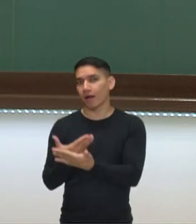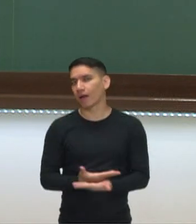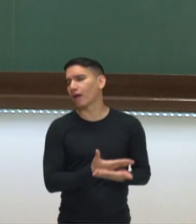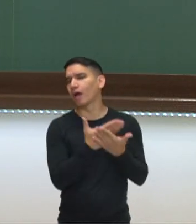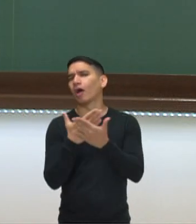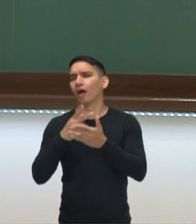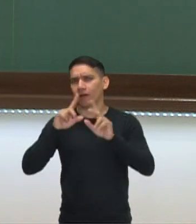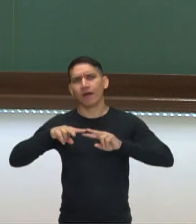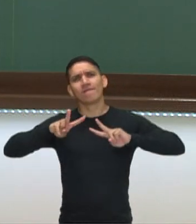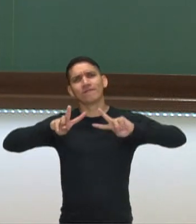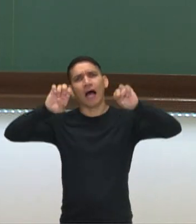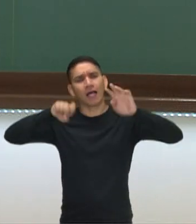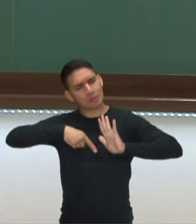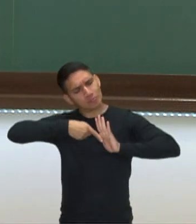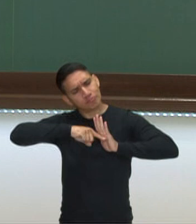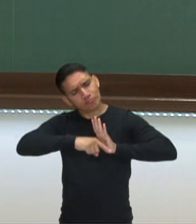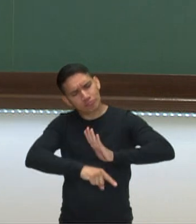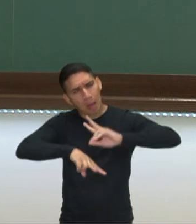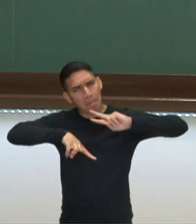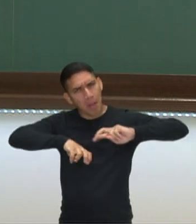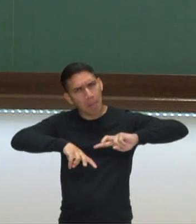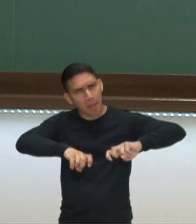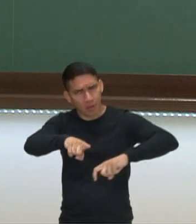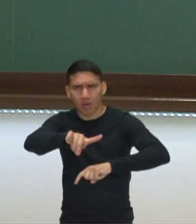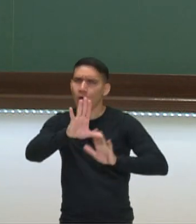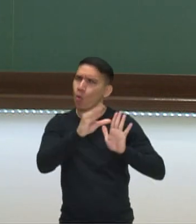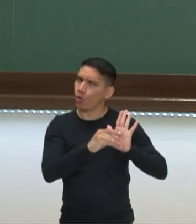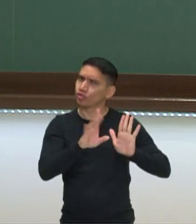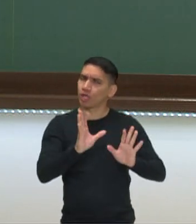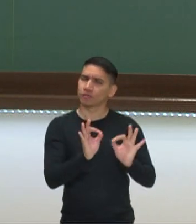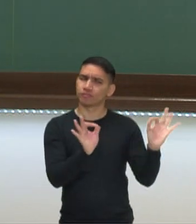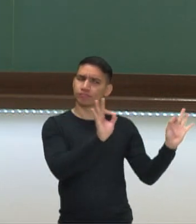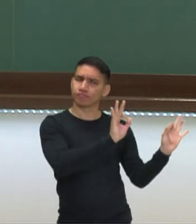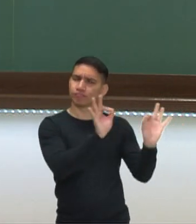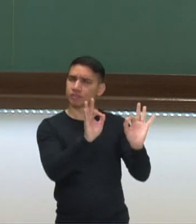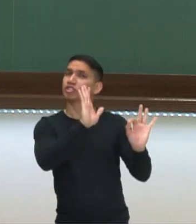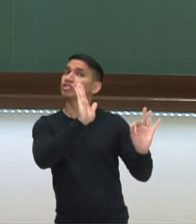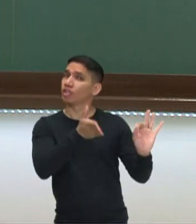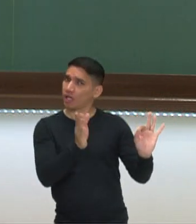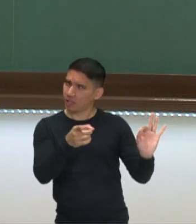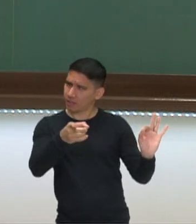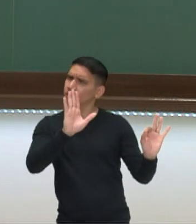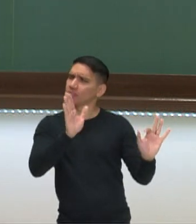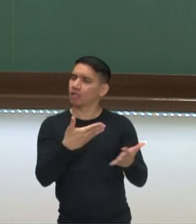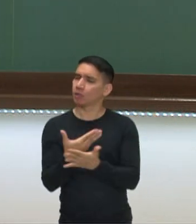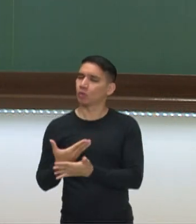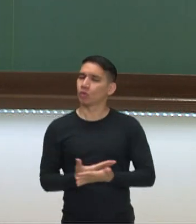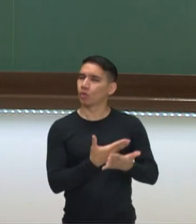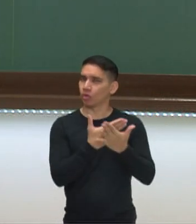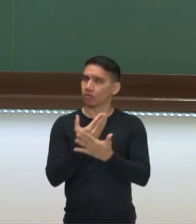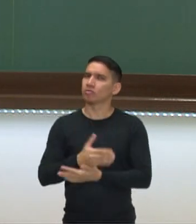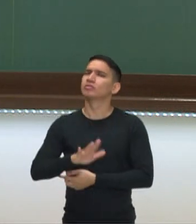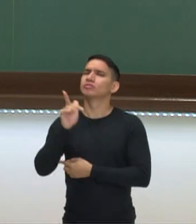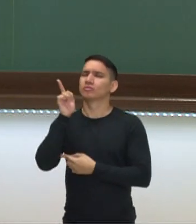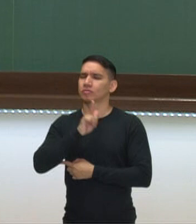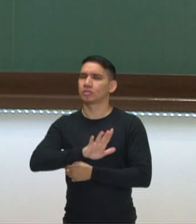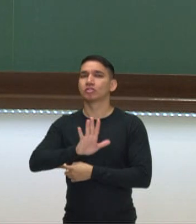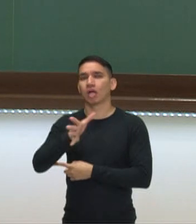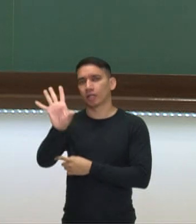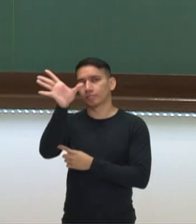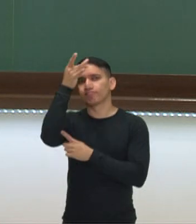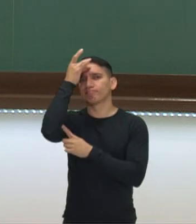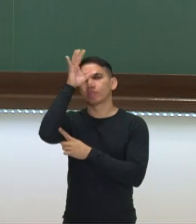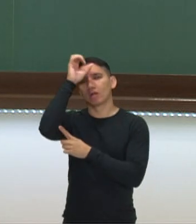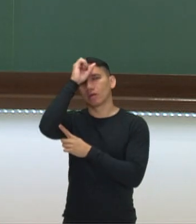é um aprofundamento de um conteúdo que vocês já viram, já com certeza tem, né? Um bom conteúdo aí, um